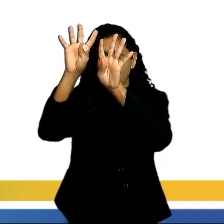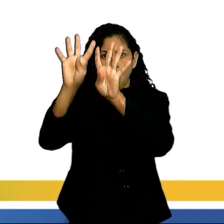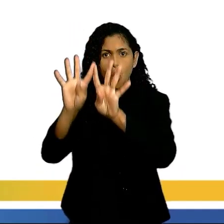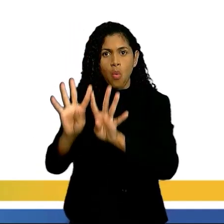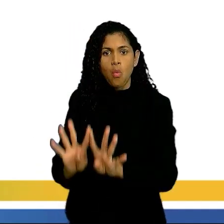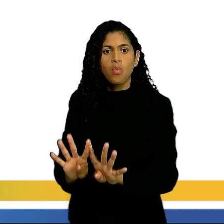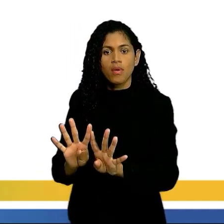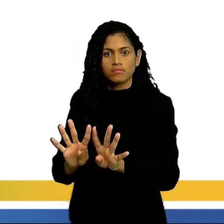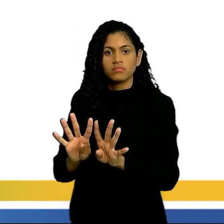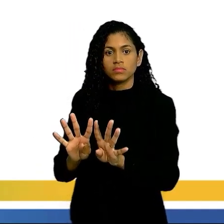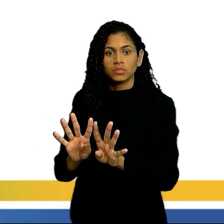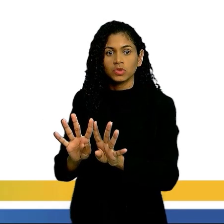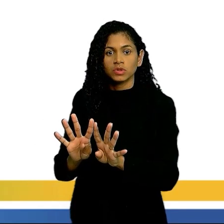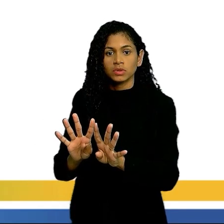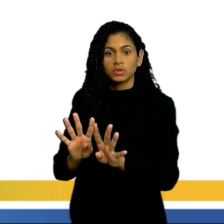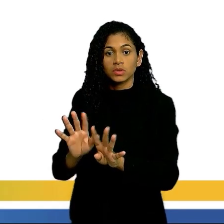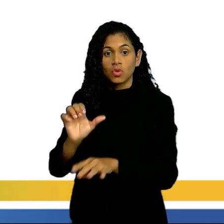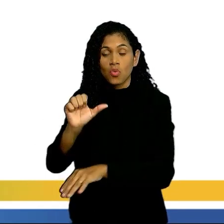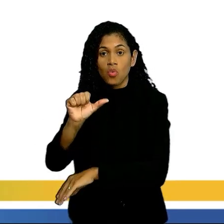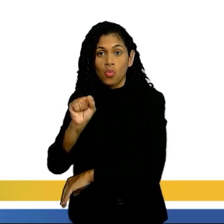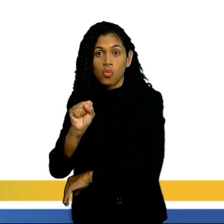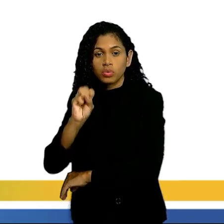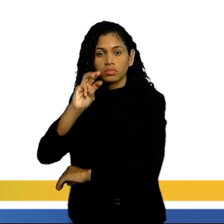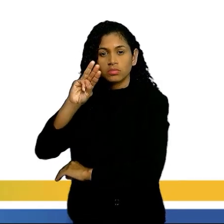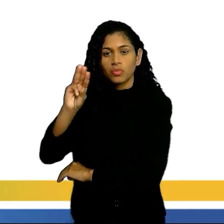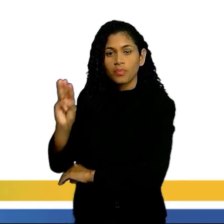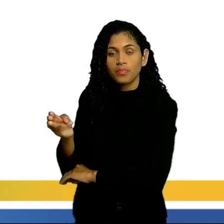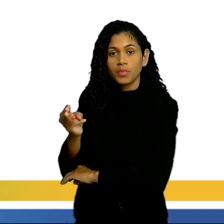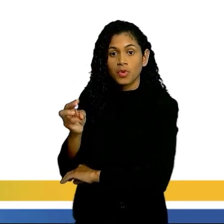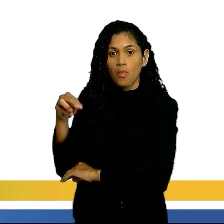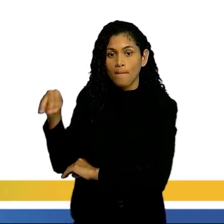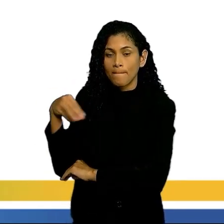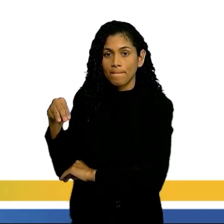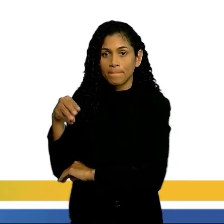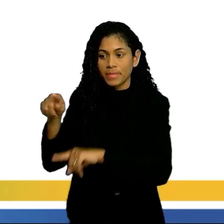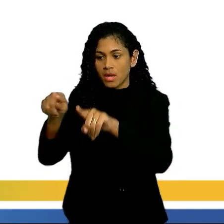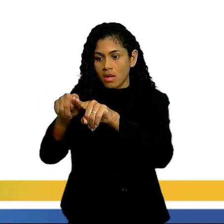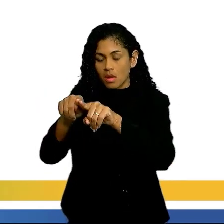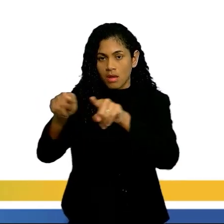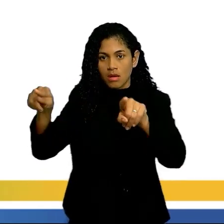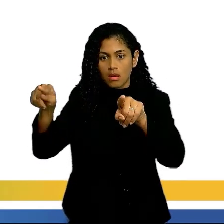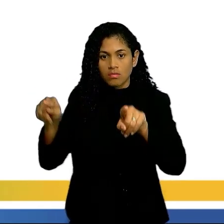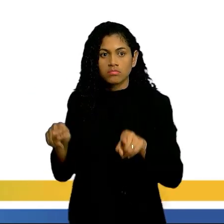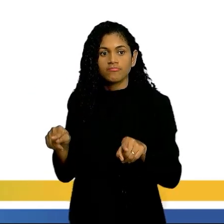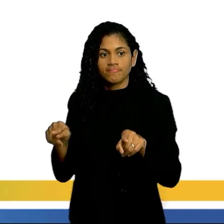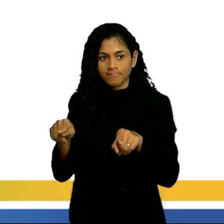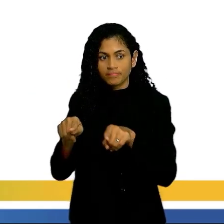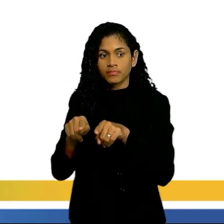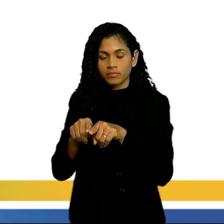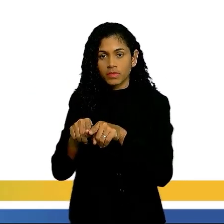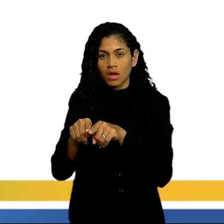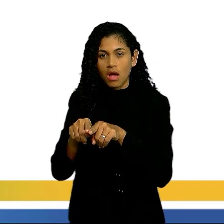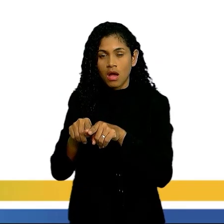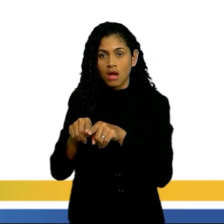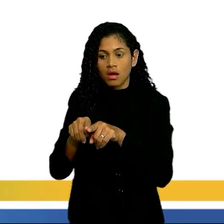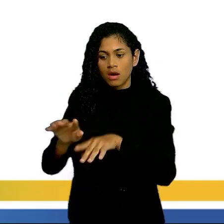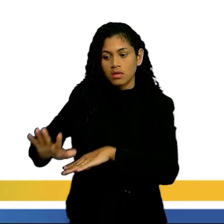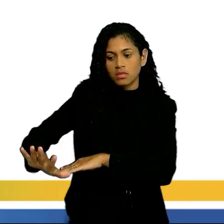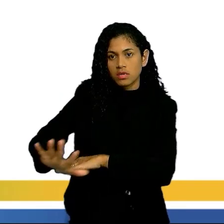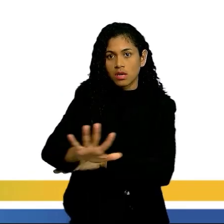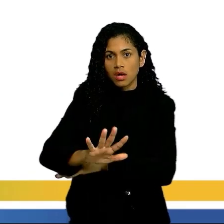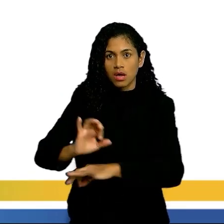área livre, é de aproximadamente, podemos observar aí que nós temos aí